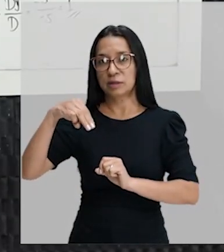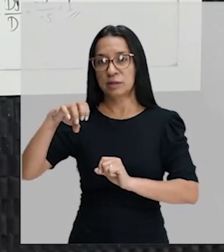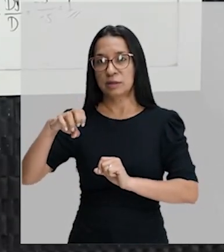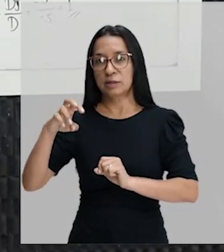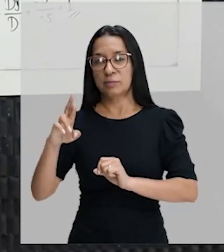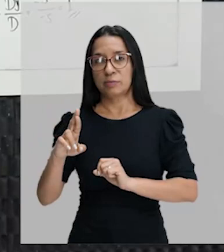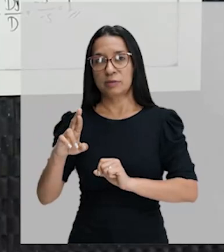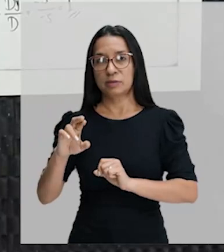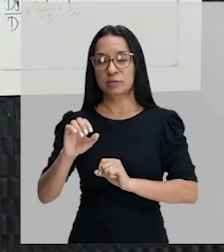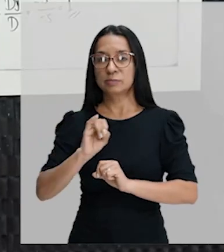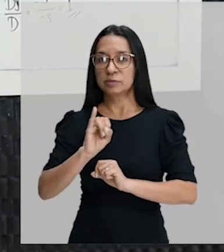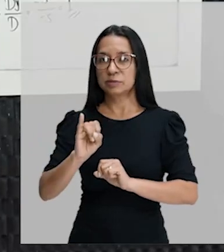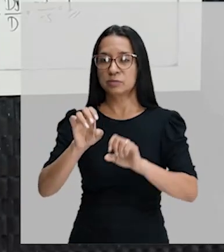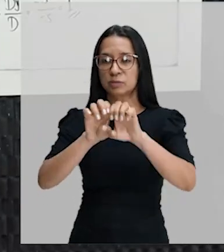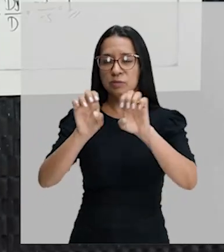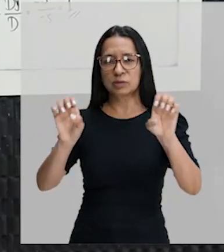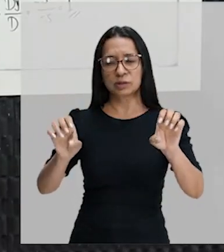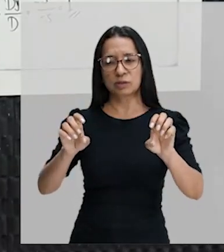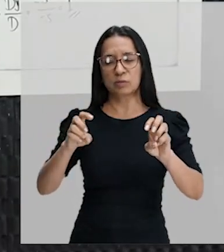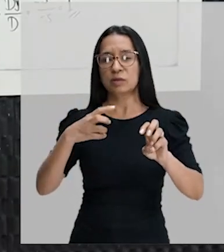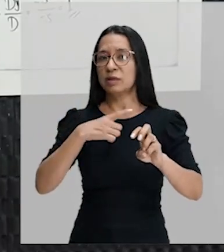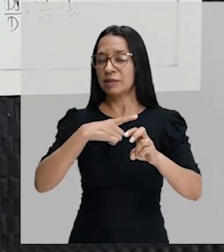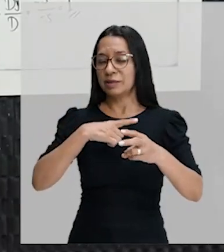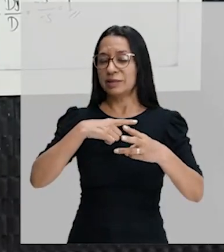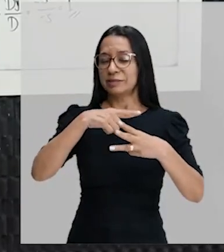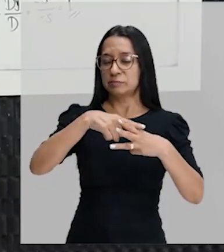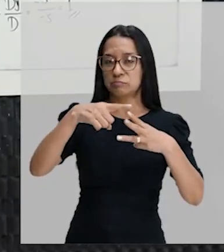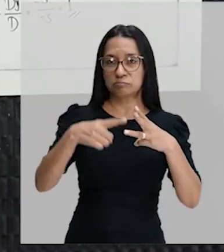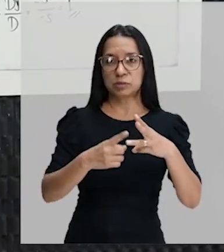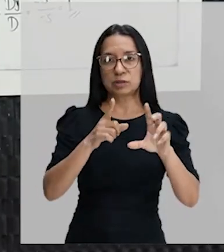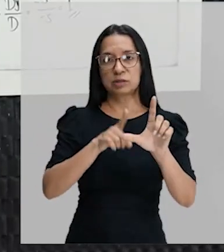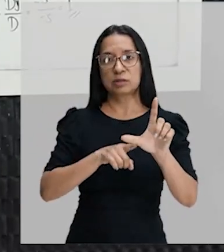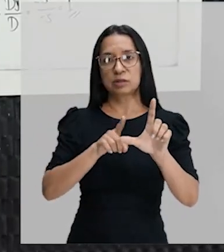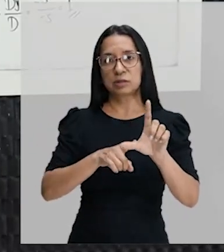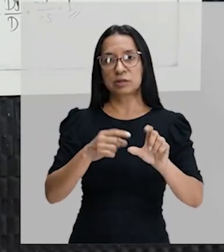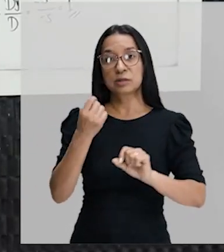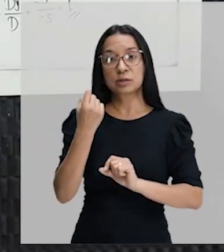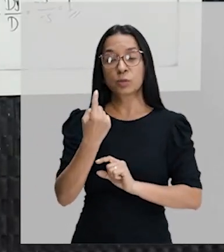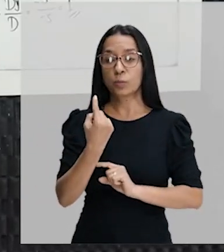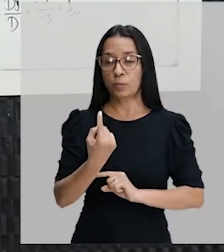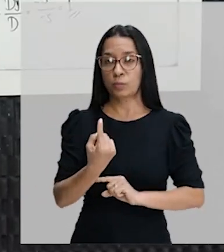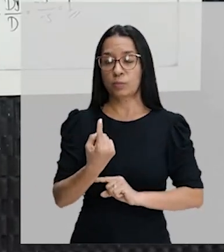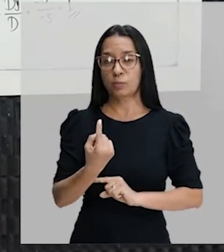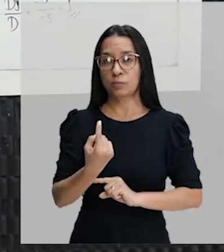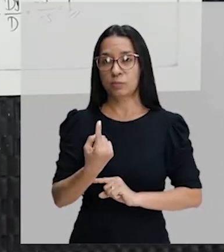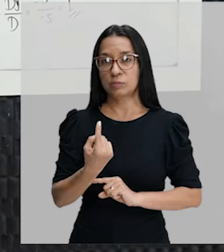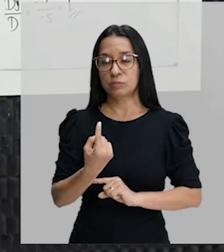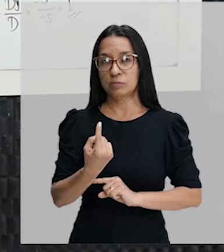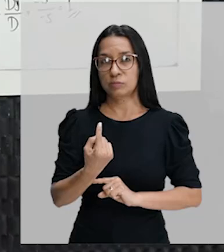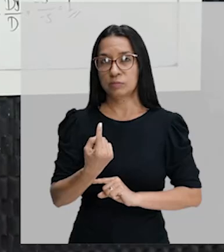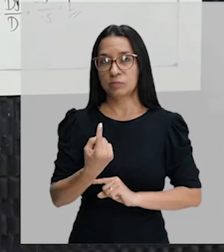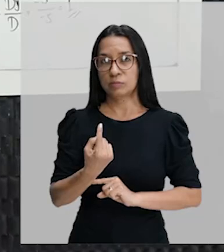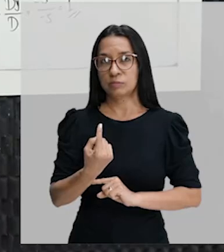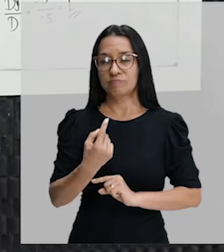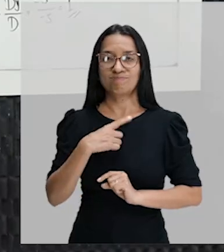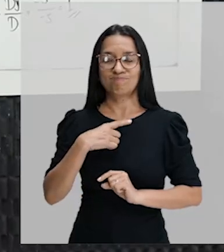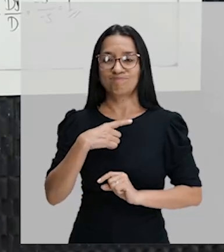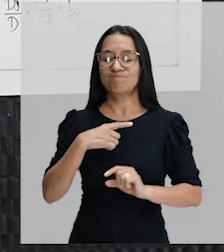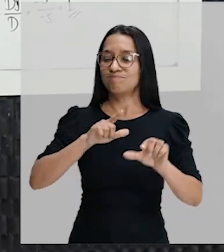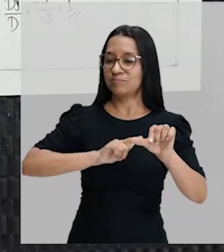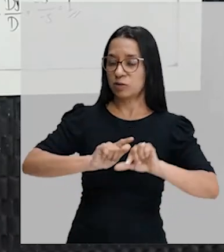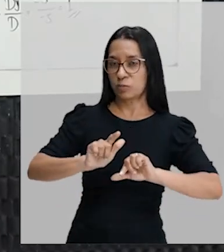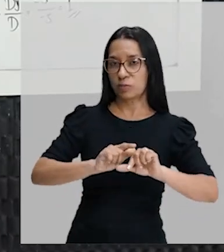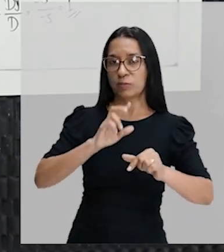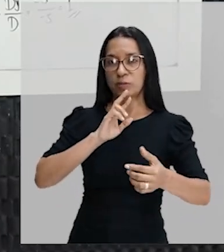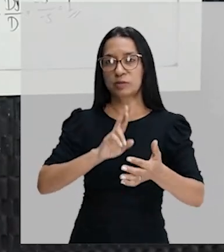três incógnitas, galera, assim, a única coisa é que vai dar mais trabalho para você resolver. Tá?